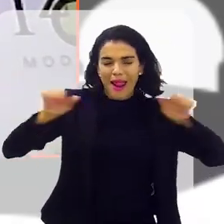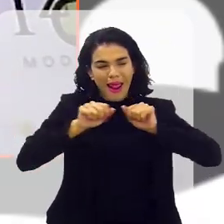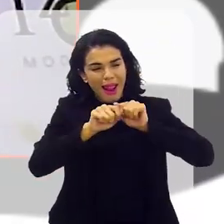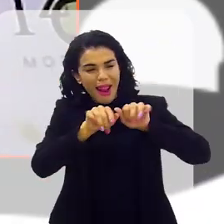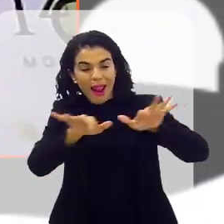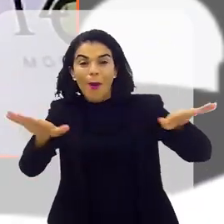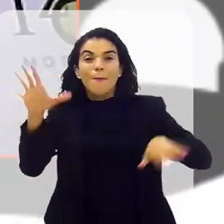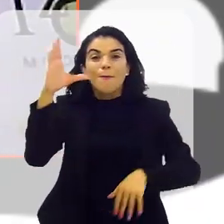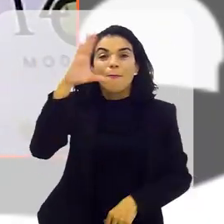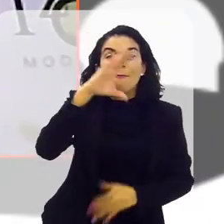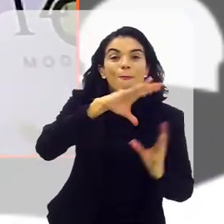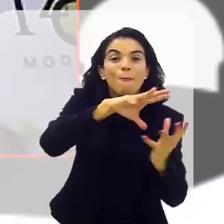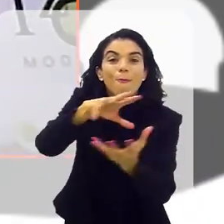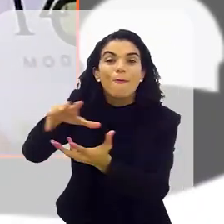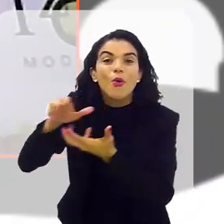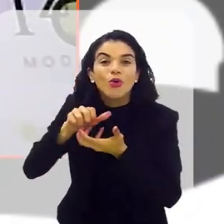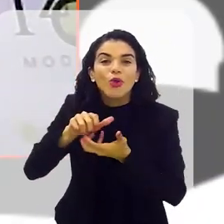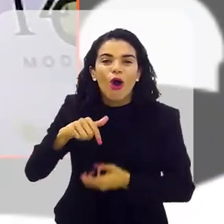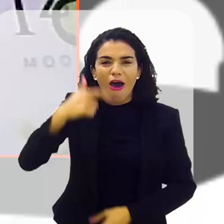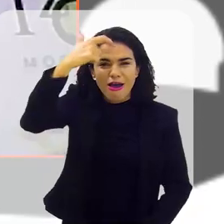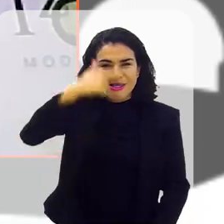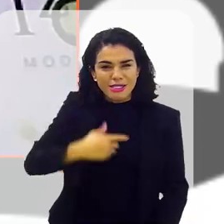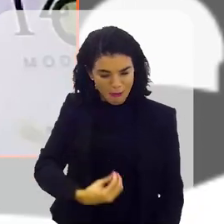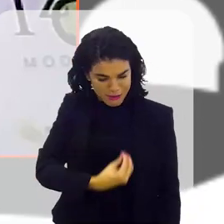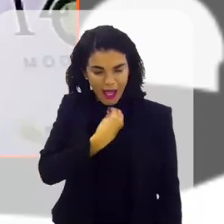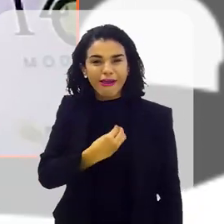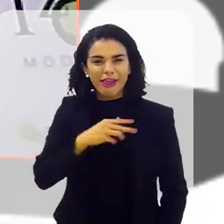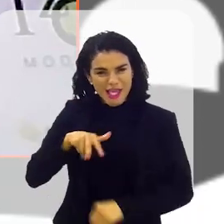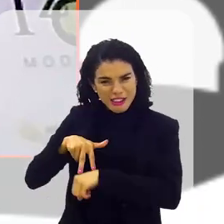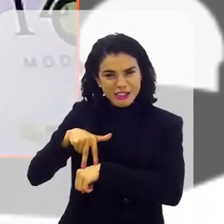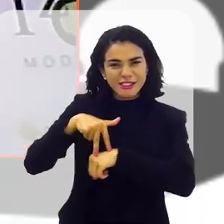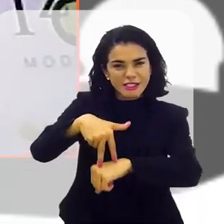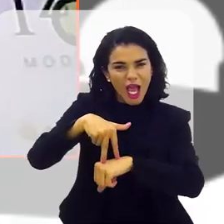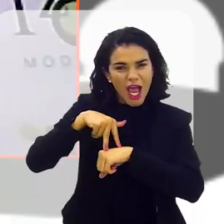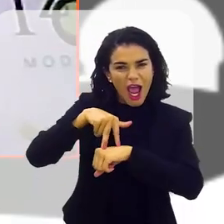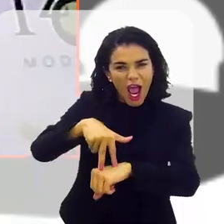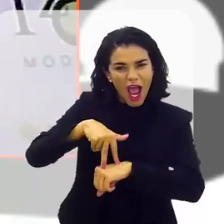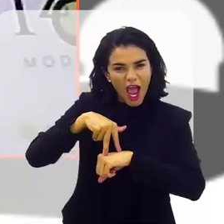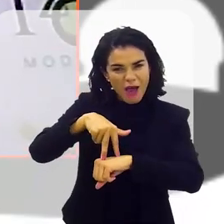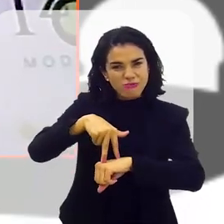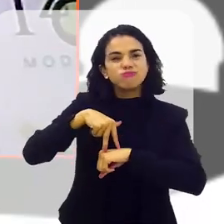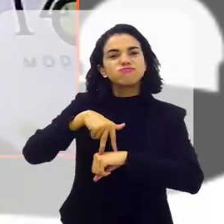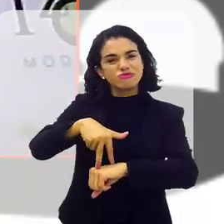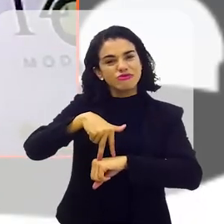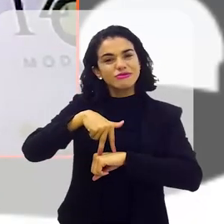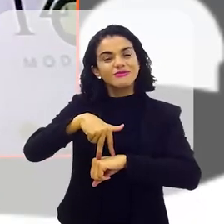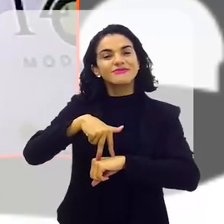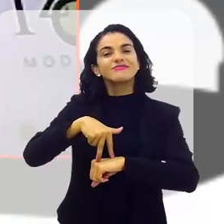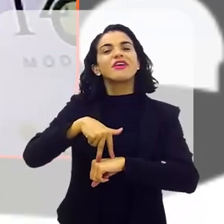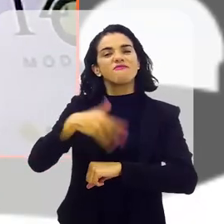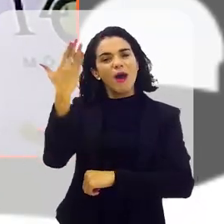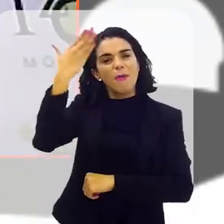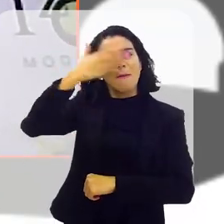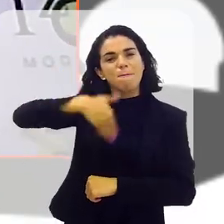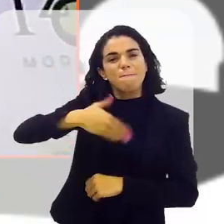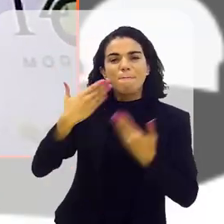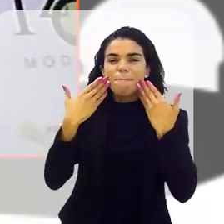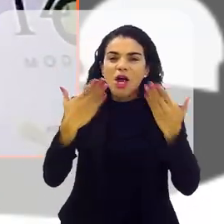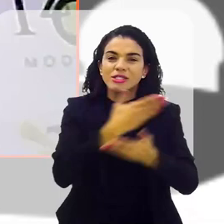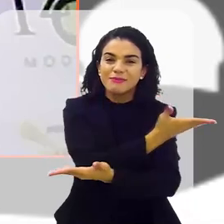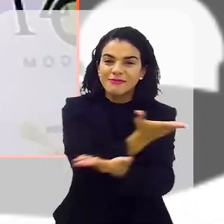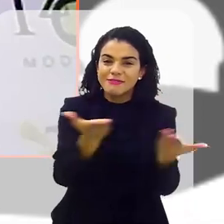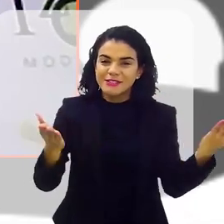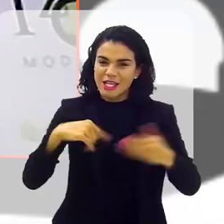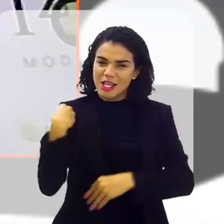for dizer assim mundo estamos aqui somos resistentes somos resistência e vamos mostrar para